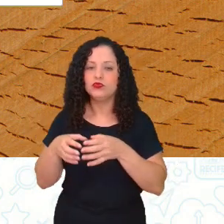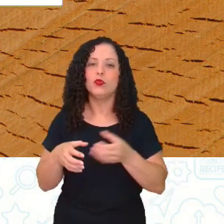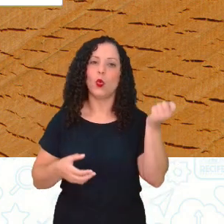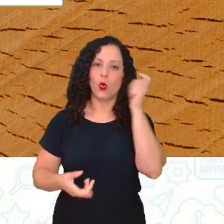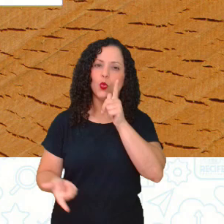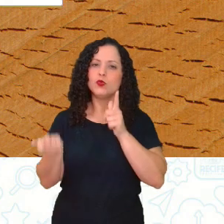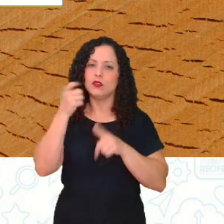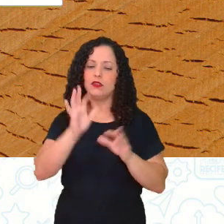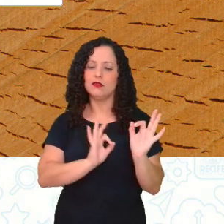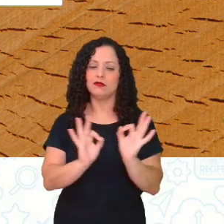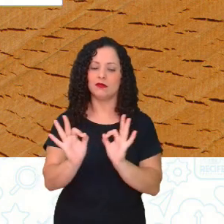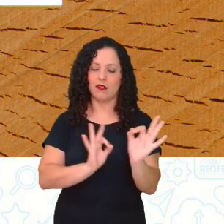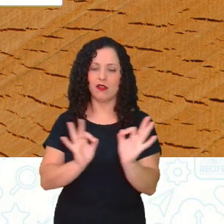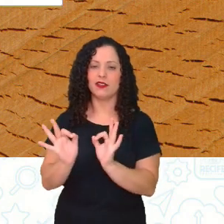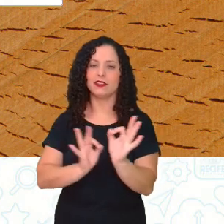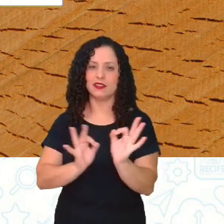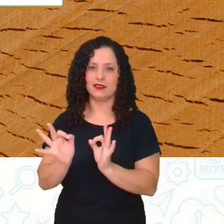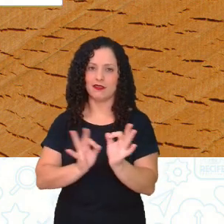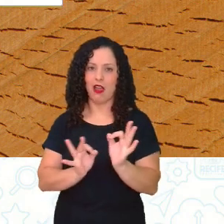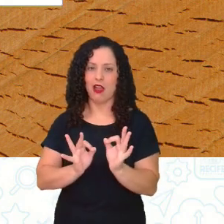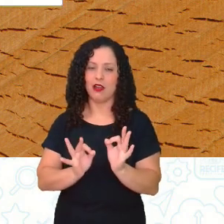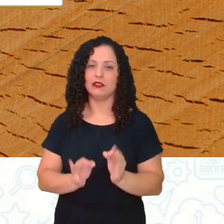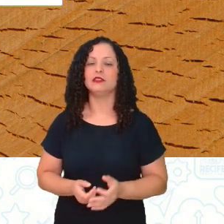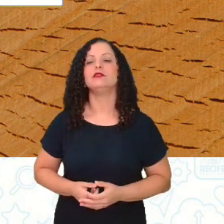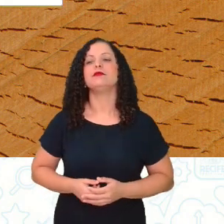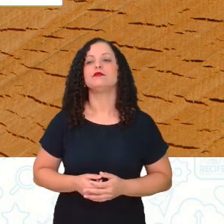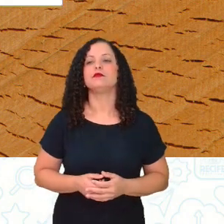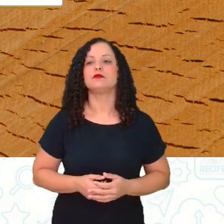se organizaram para essa revolta, né?